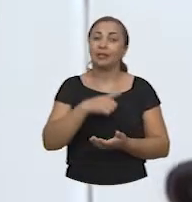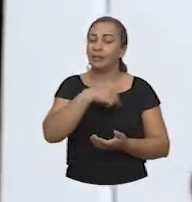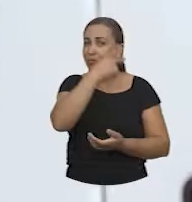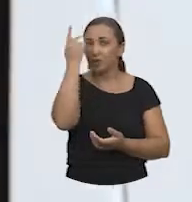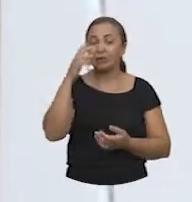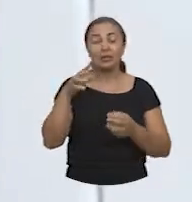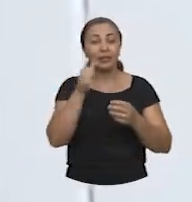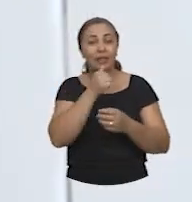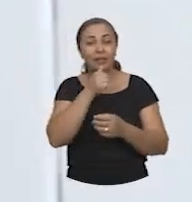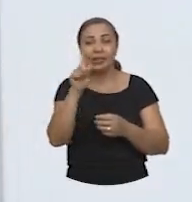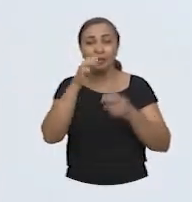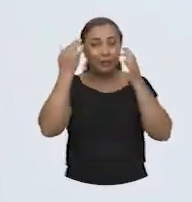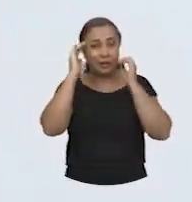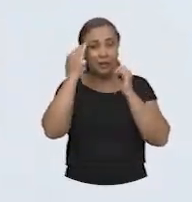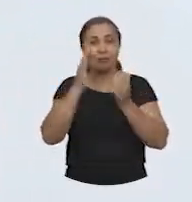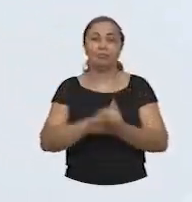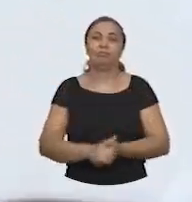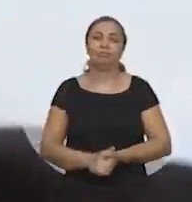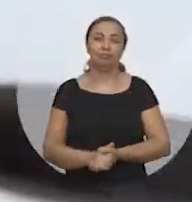pai ainda não tinha falecido, né?